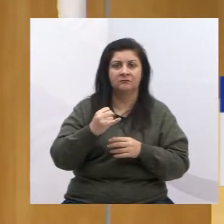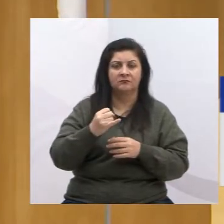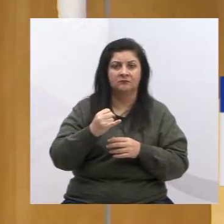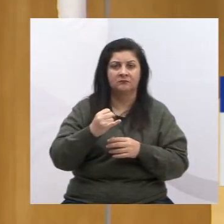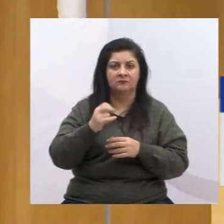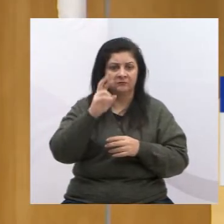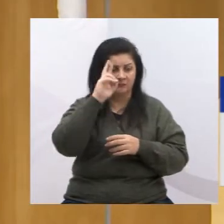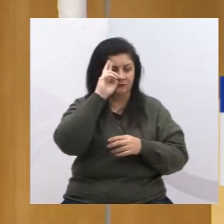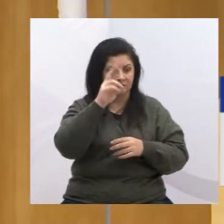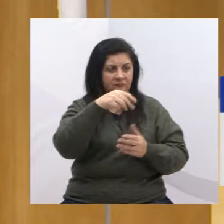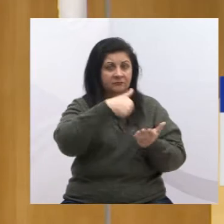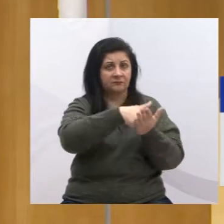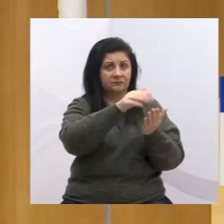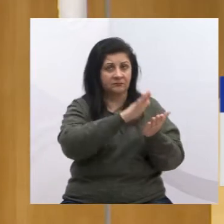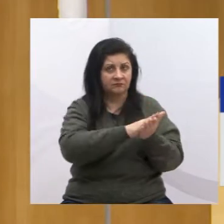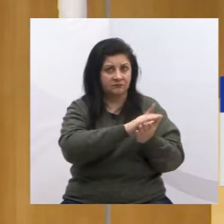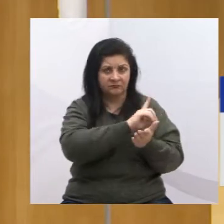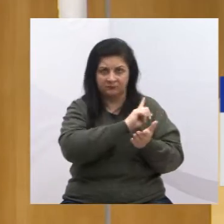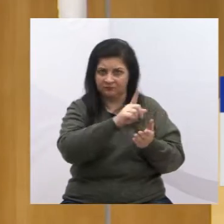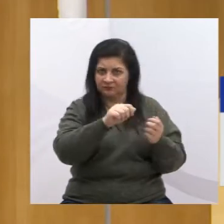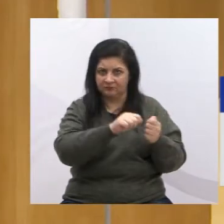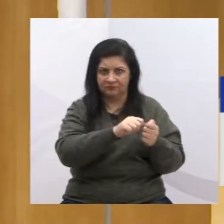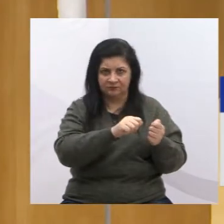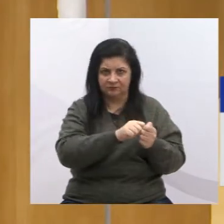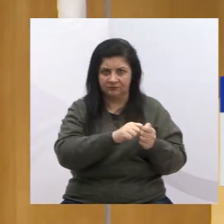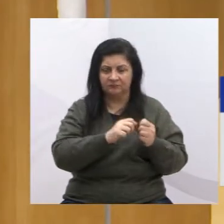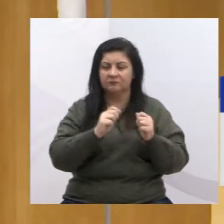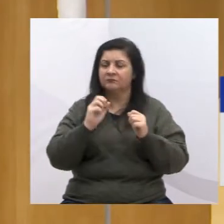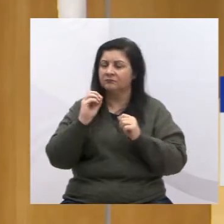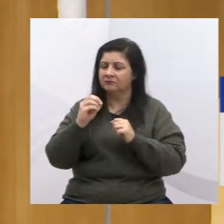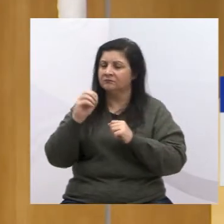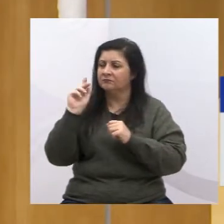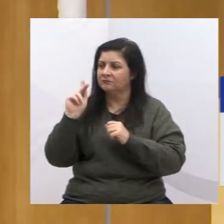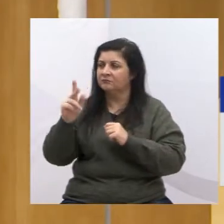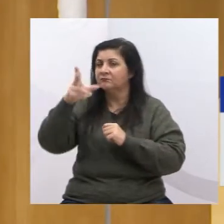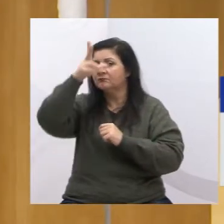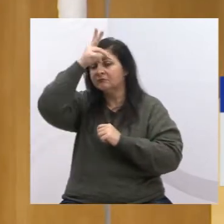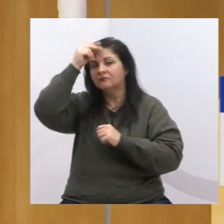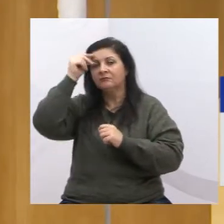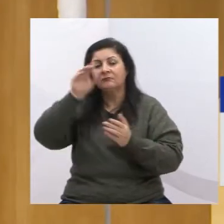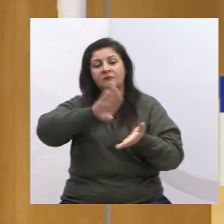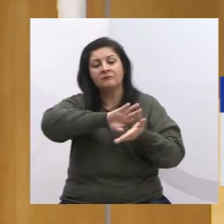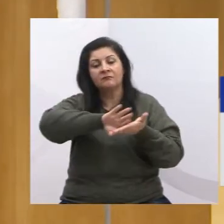vai fazer e a prefeitura vai poder cobrar por esse serviço.